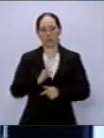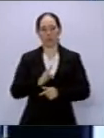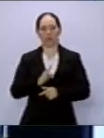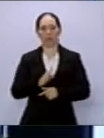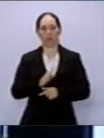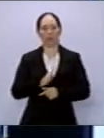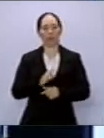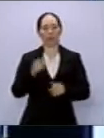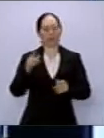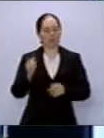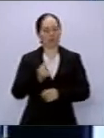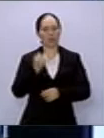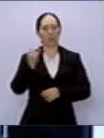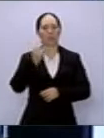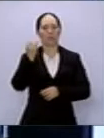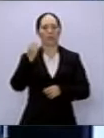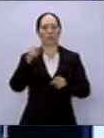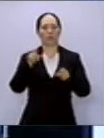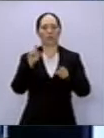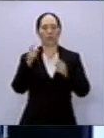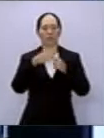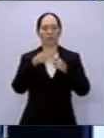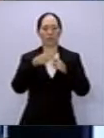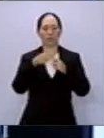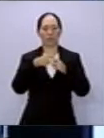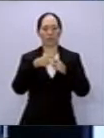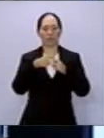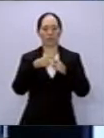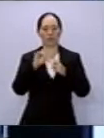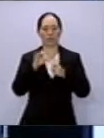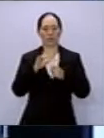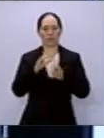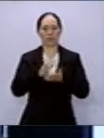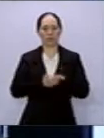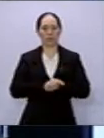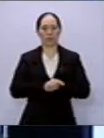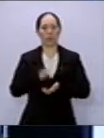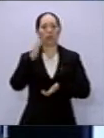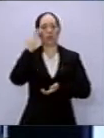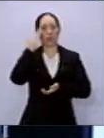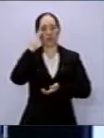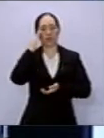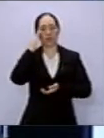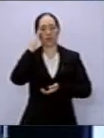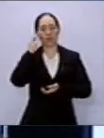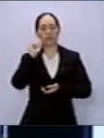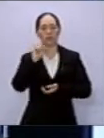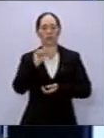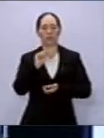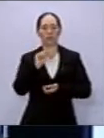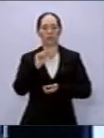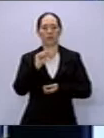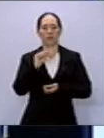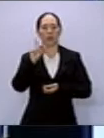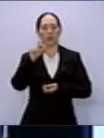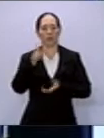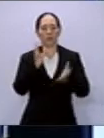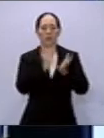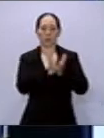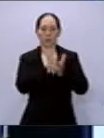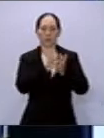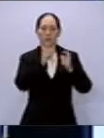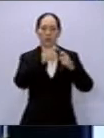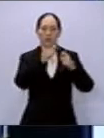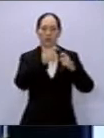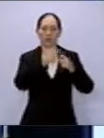e fundamentalmente da questão dos médicos entendemos que é uma categoria